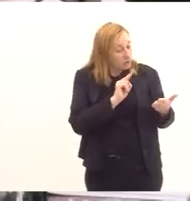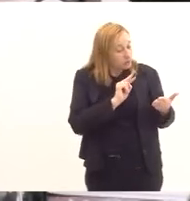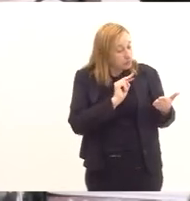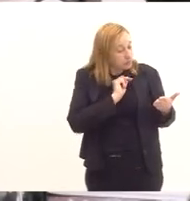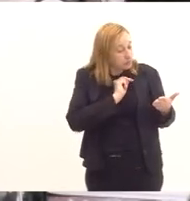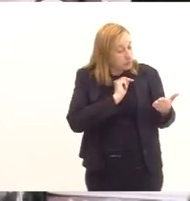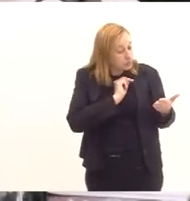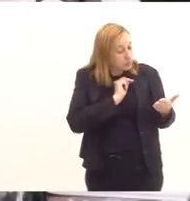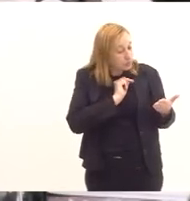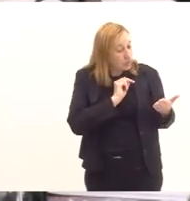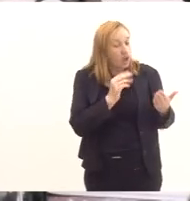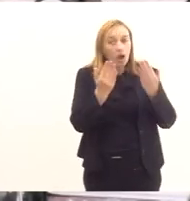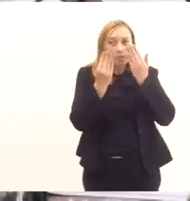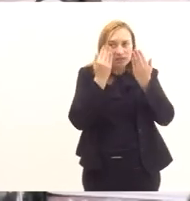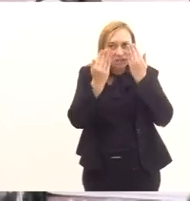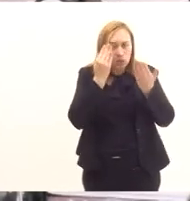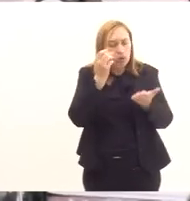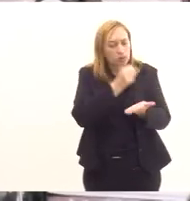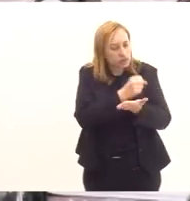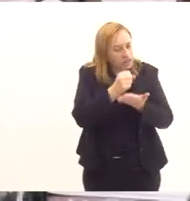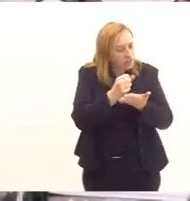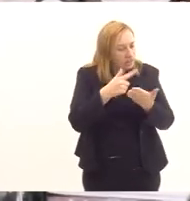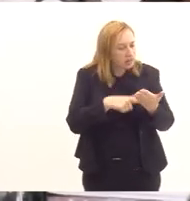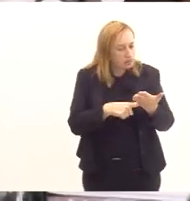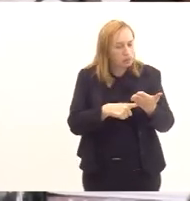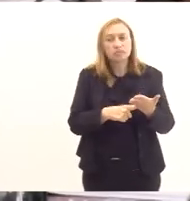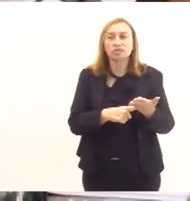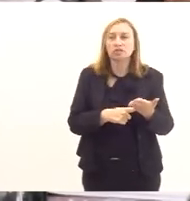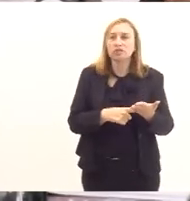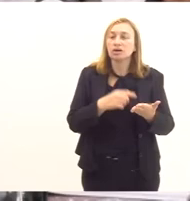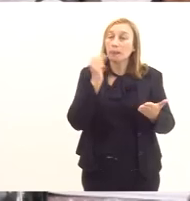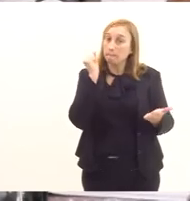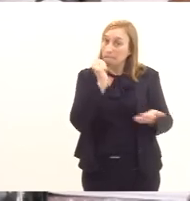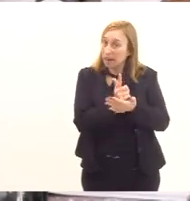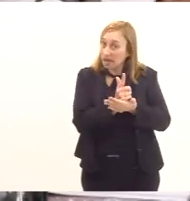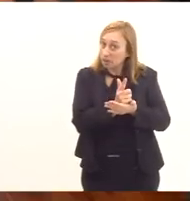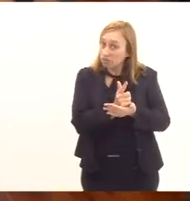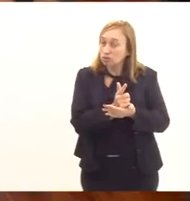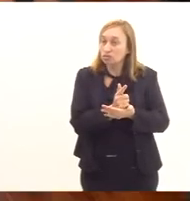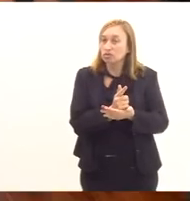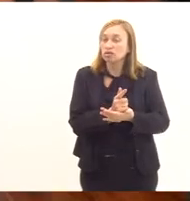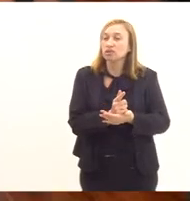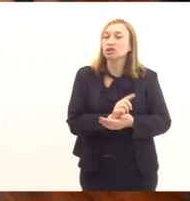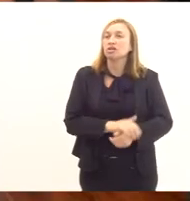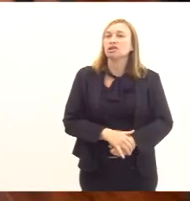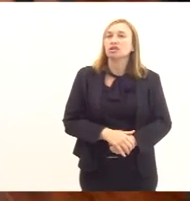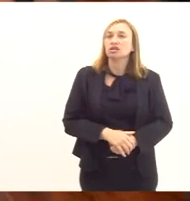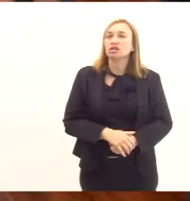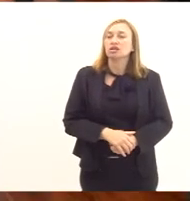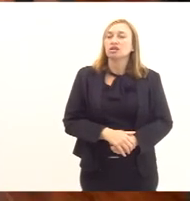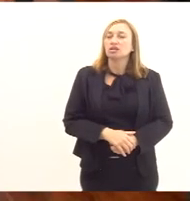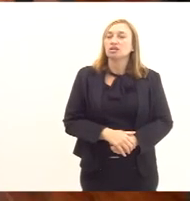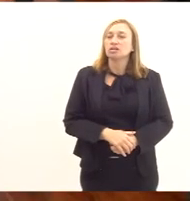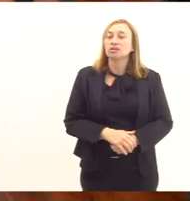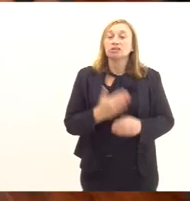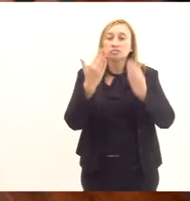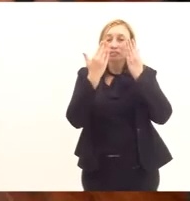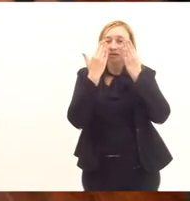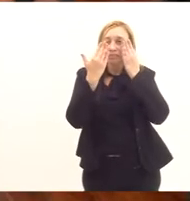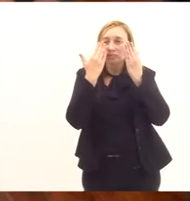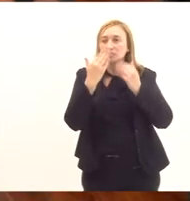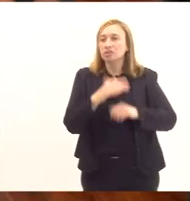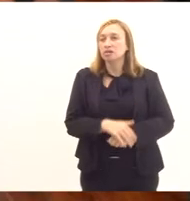muito psicólogos contratados e pagos ó e esses